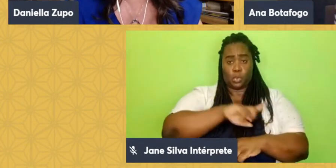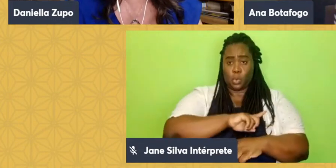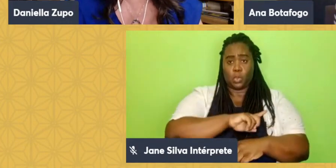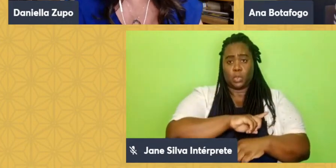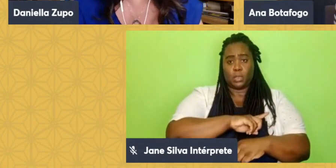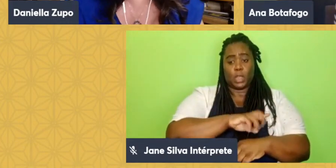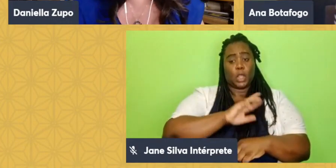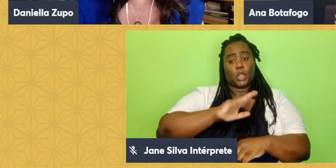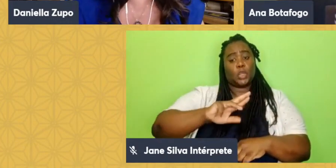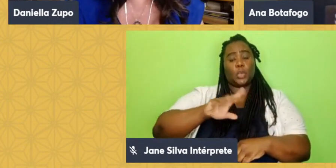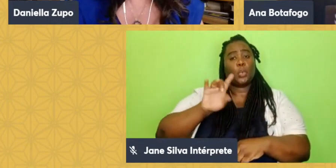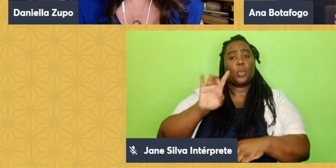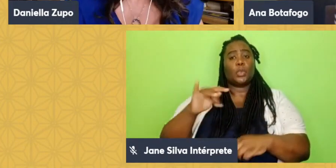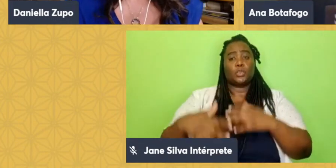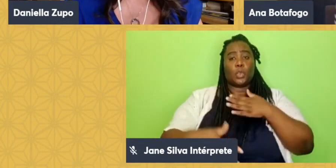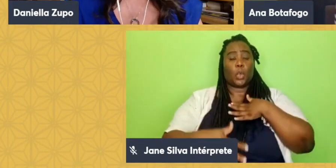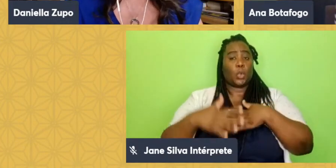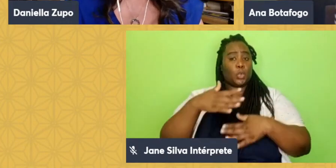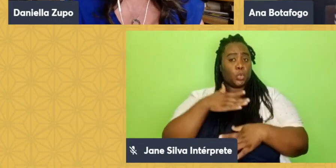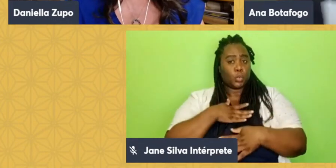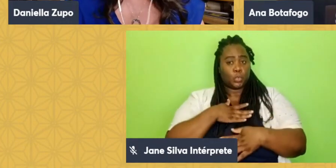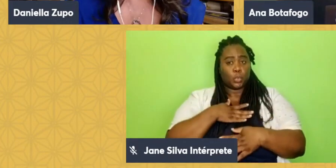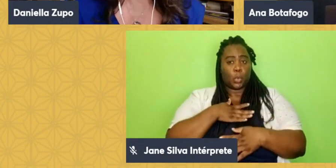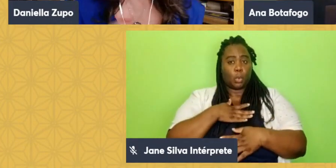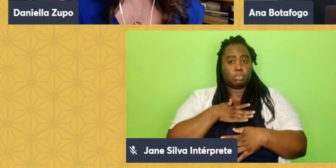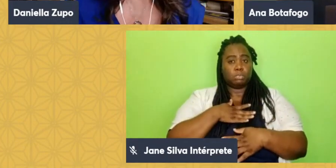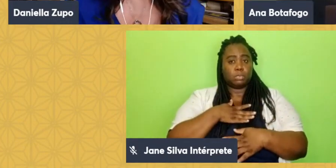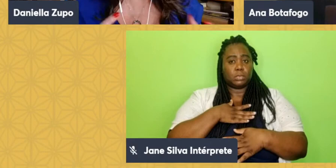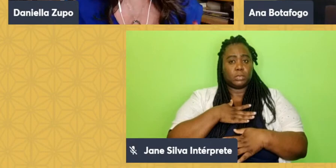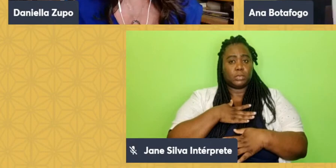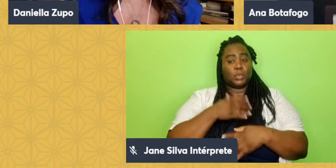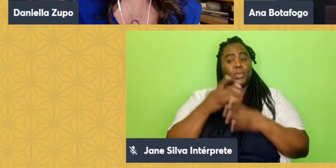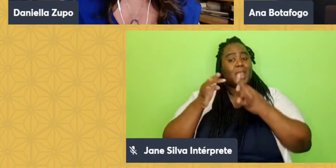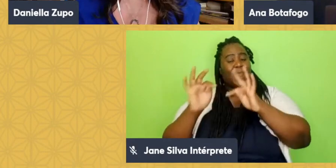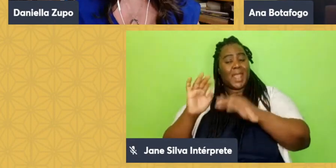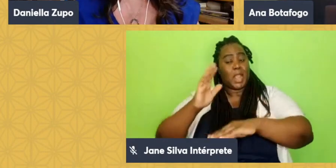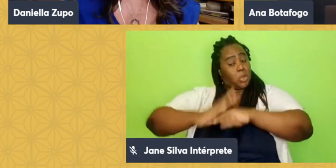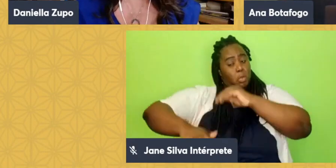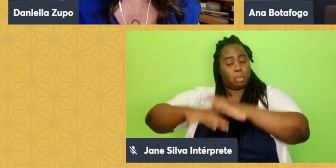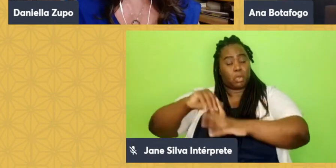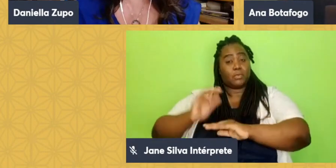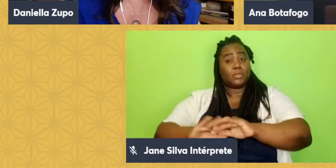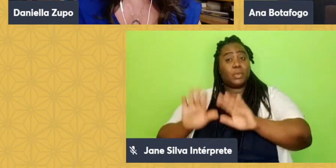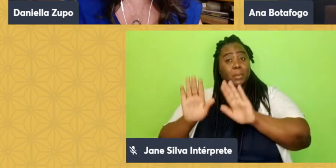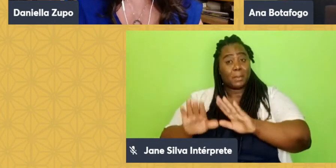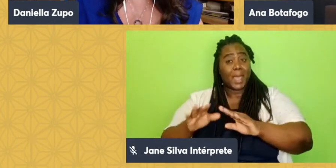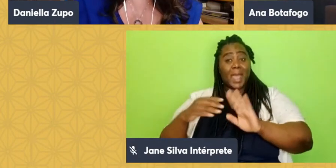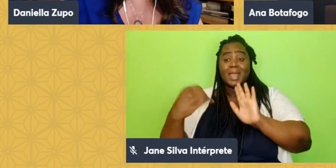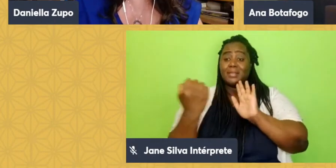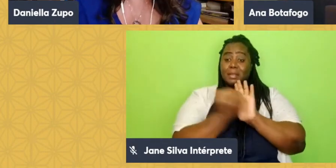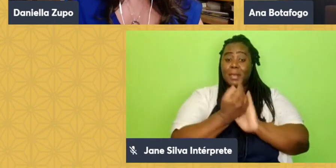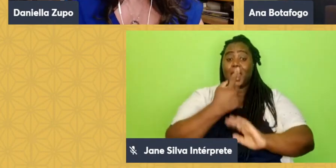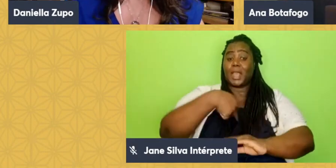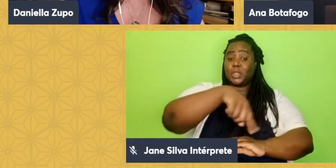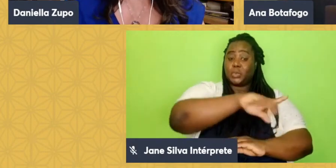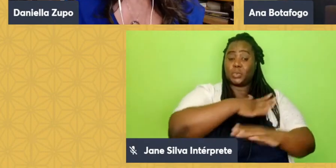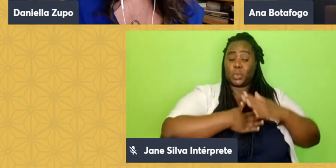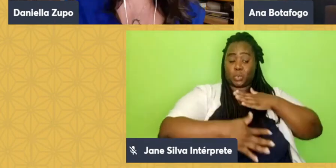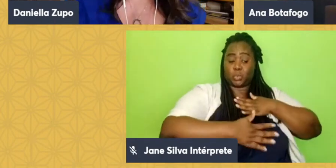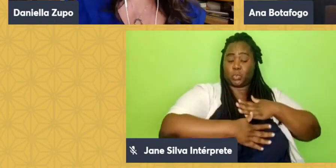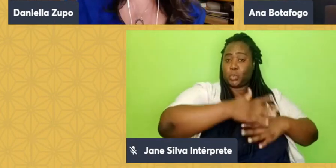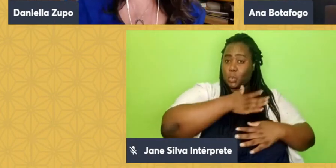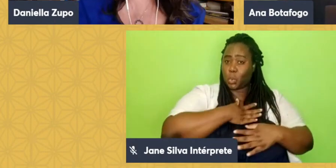não só dos desses corpos é técnicos profissionais né mas as marcas do nosso corpo